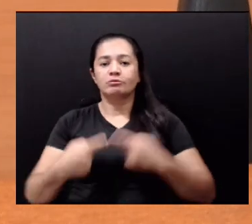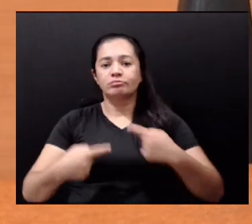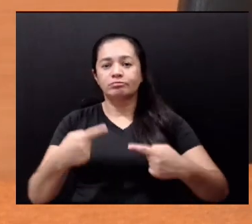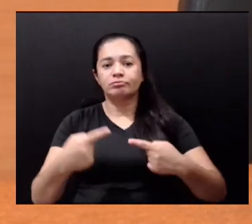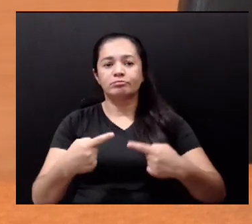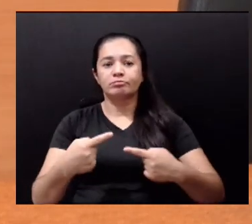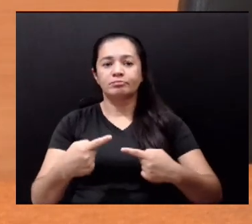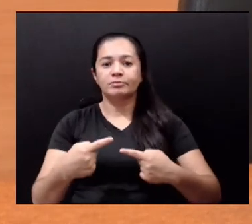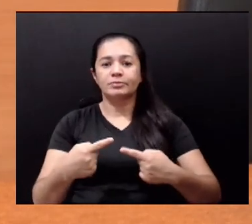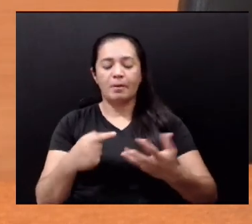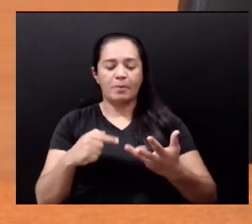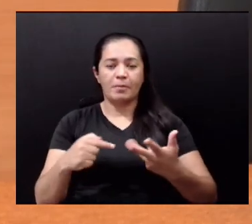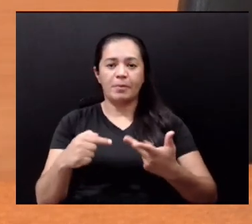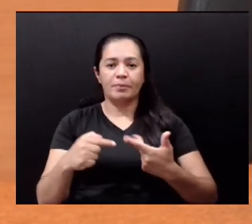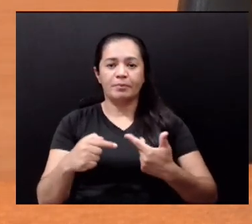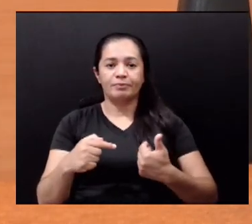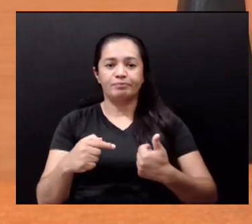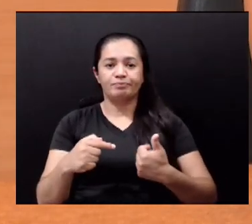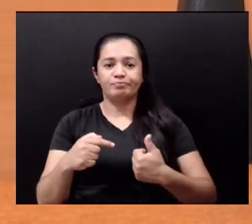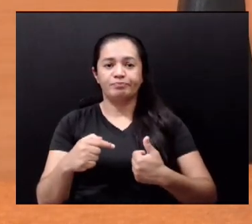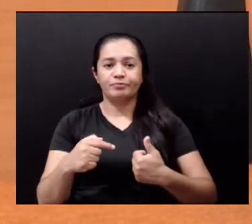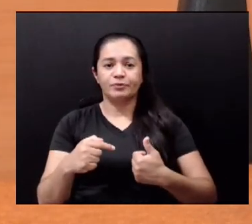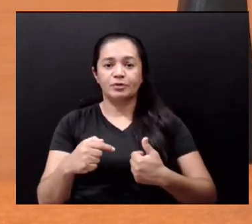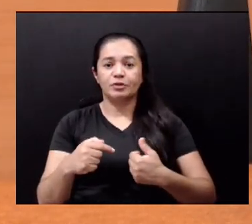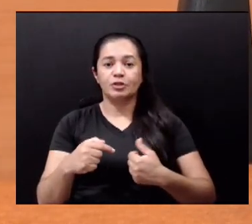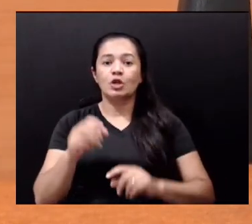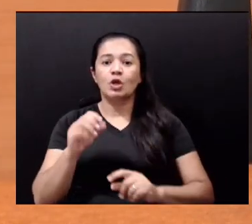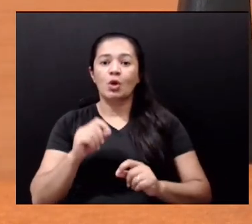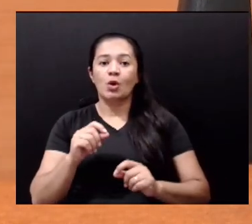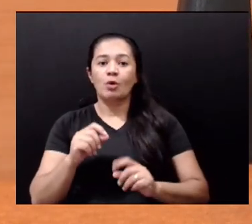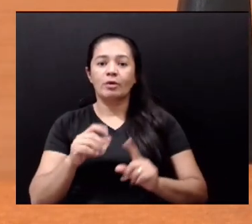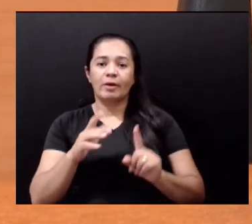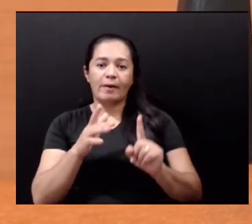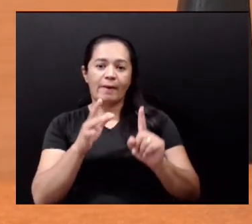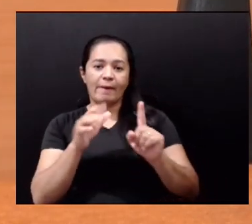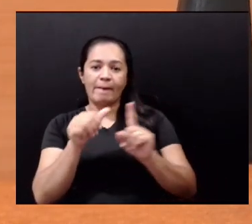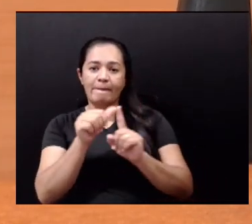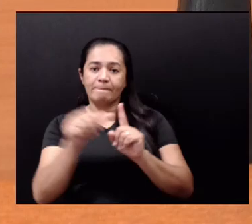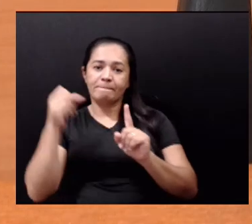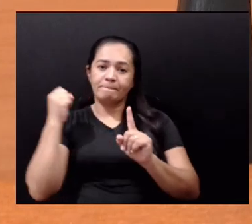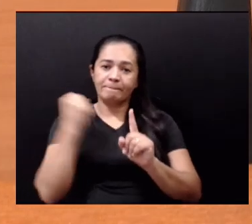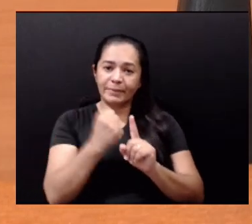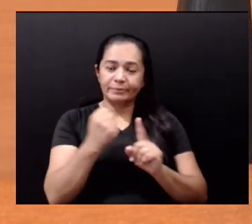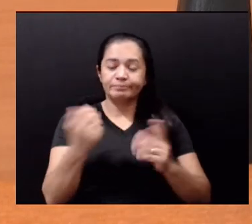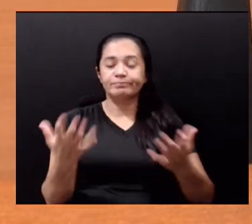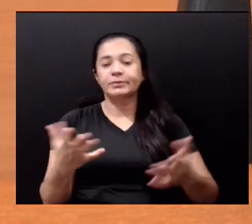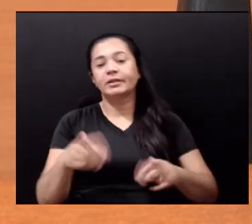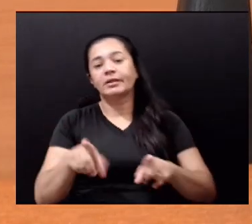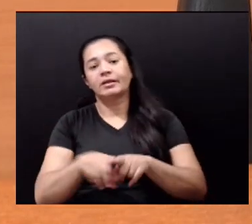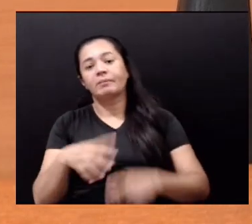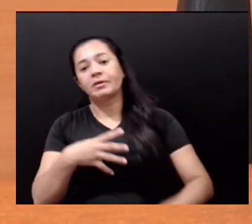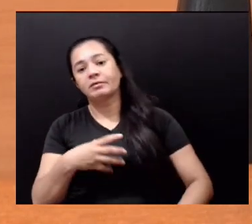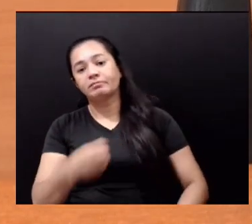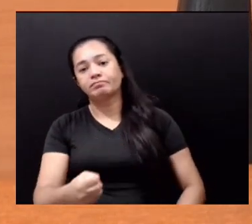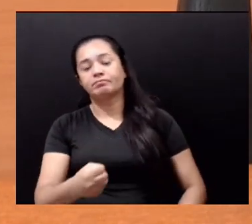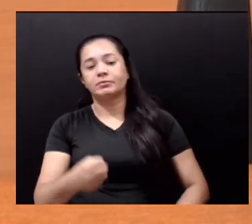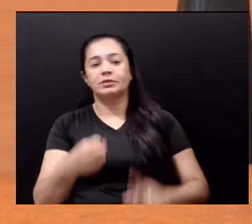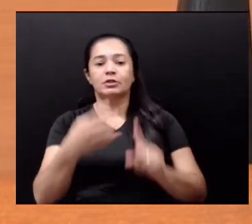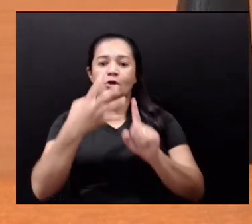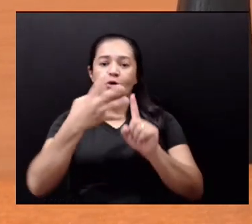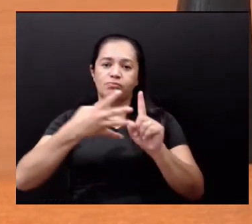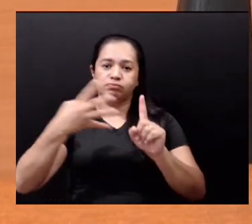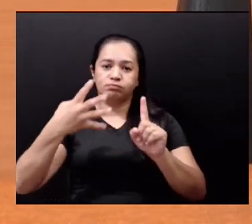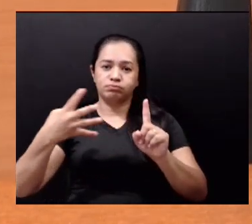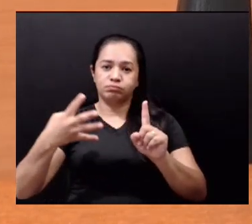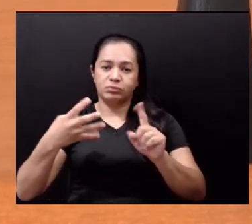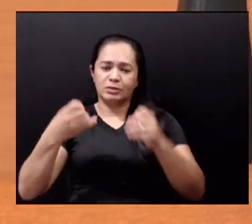de feminicídio e de suicídio. O movimento LGBT tem trazido um aspecto muito